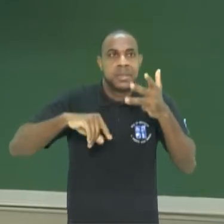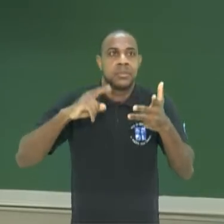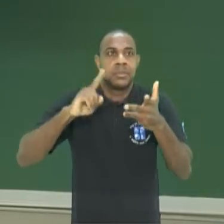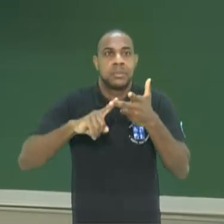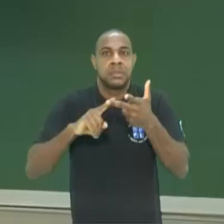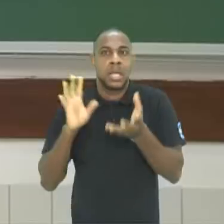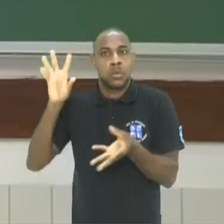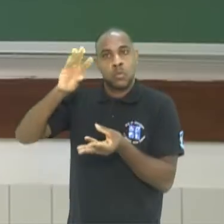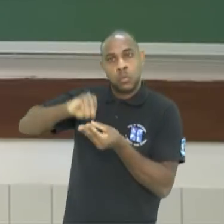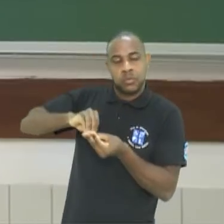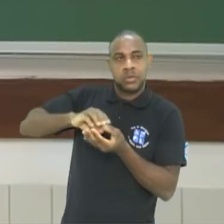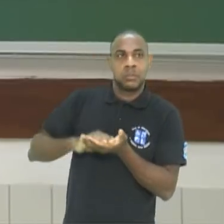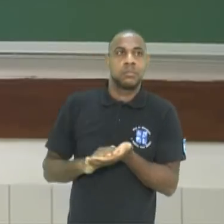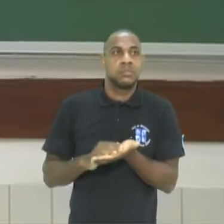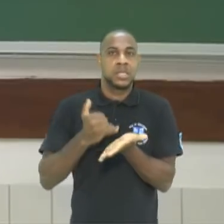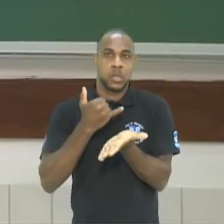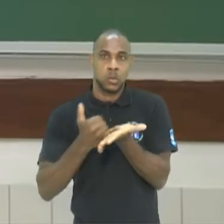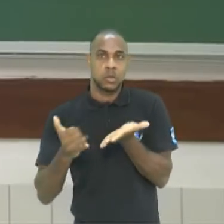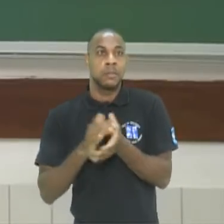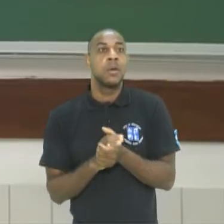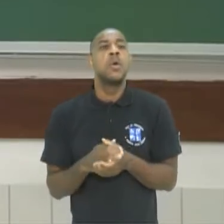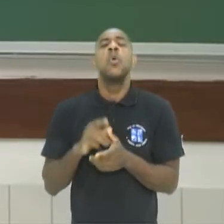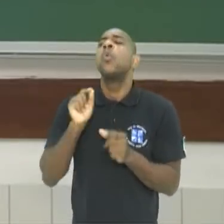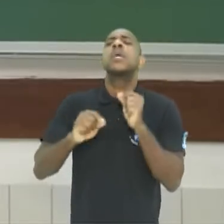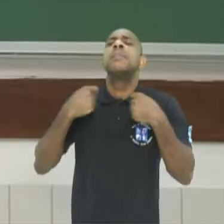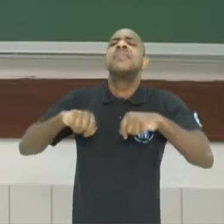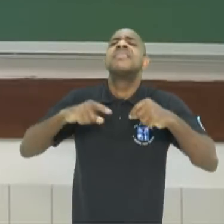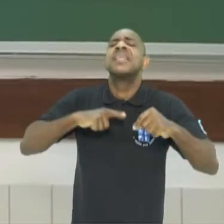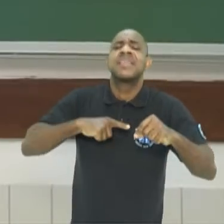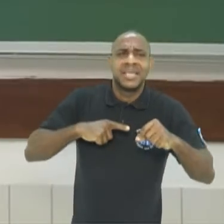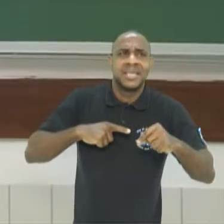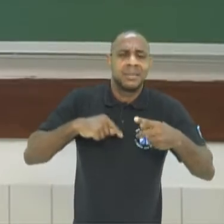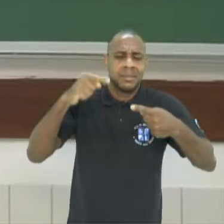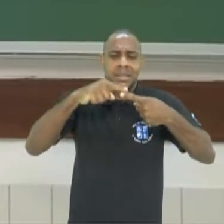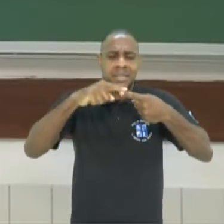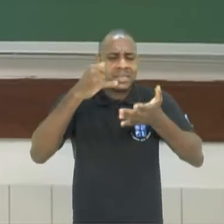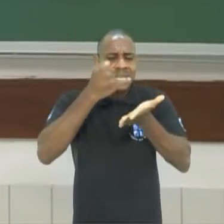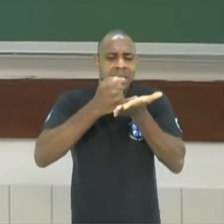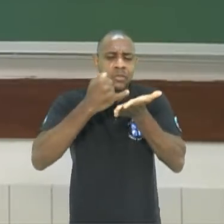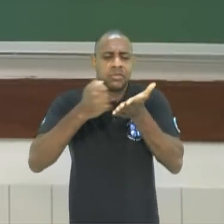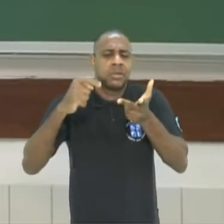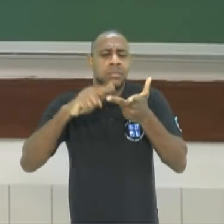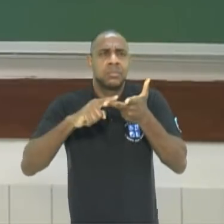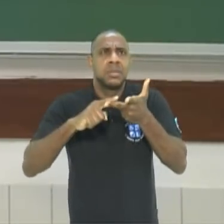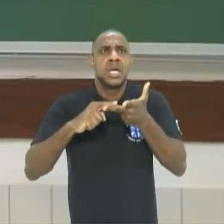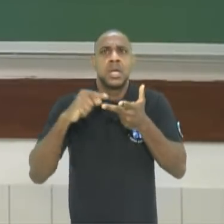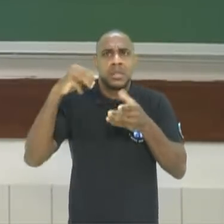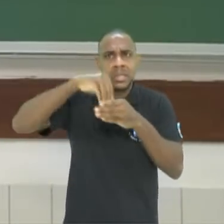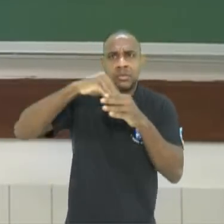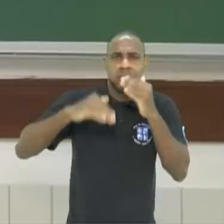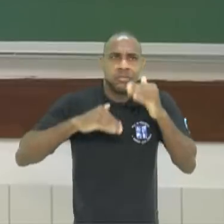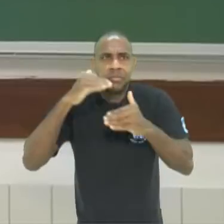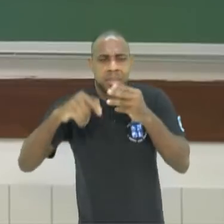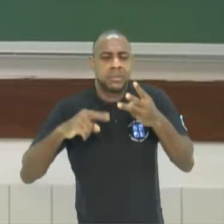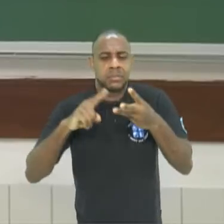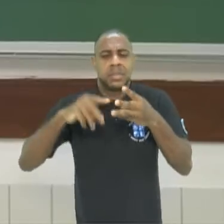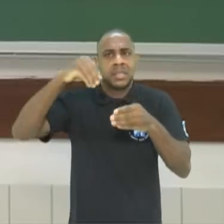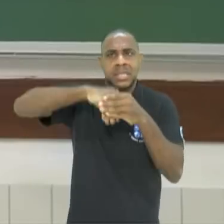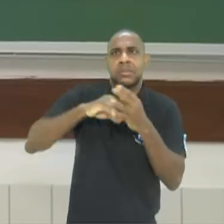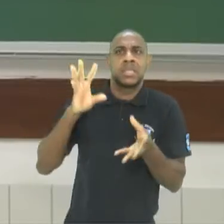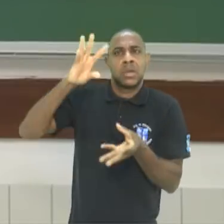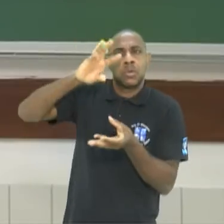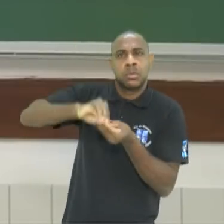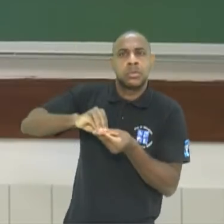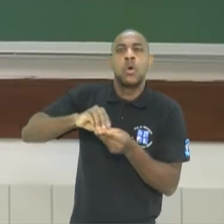na conclusão? O que precisa ter na introdução, o que precisa ter no desenvolvimento e o que precisa